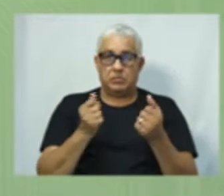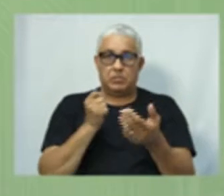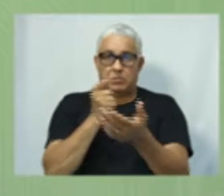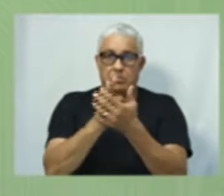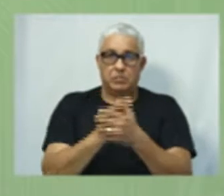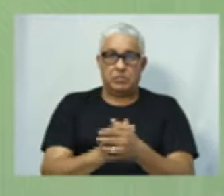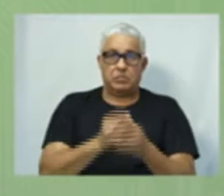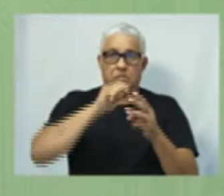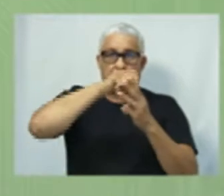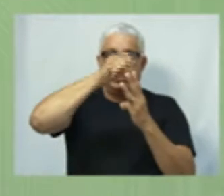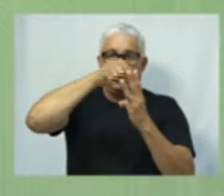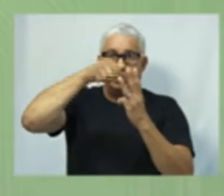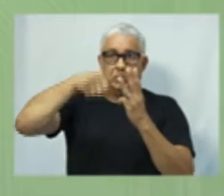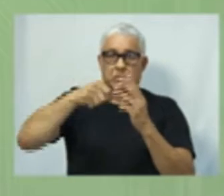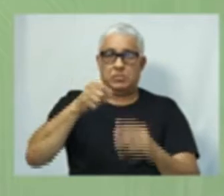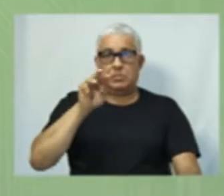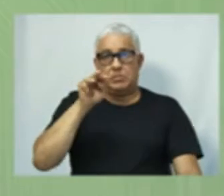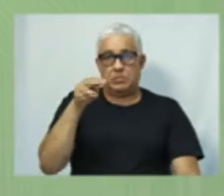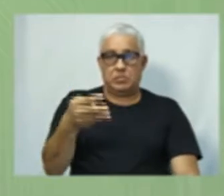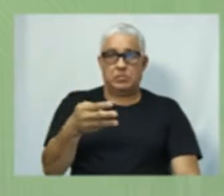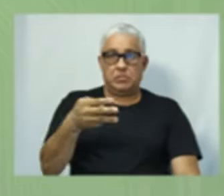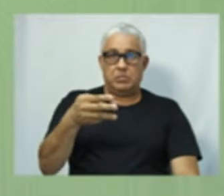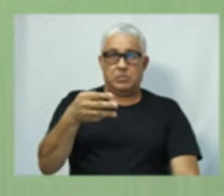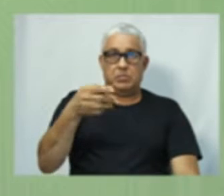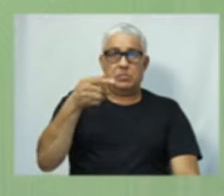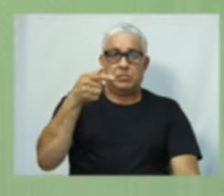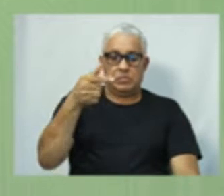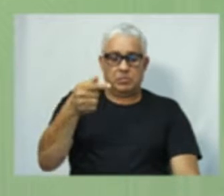referente a esse trimestre?